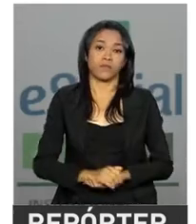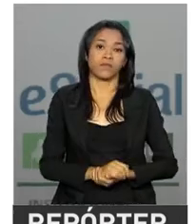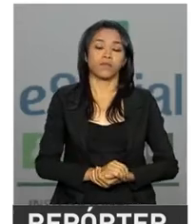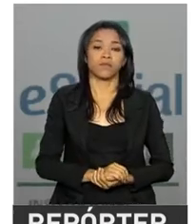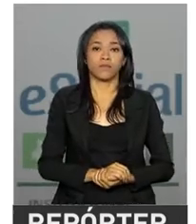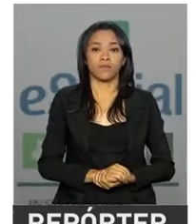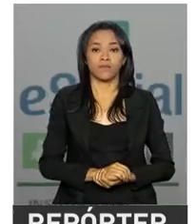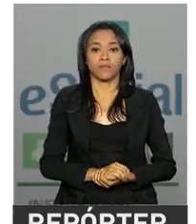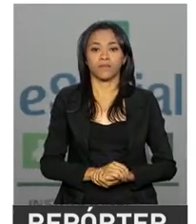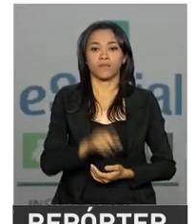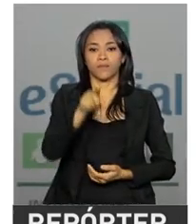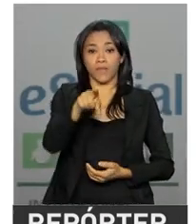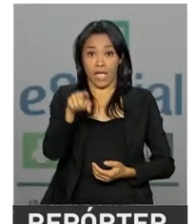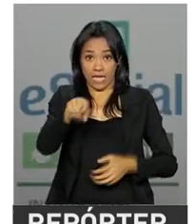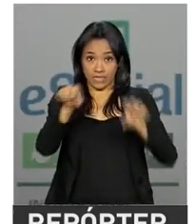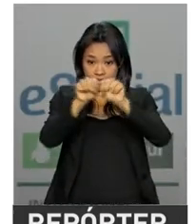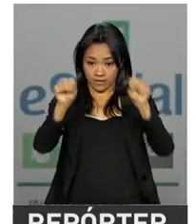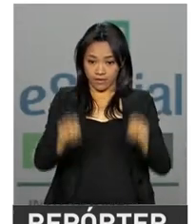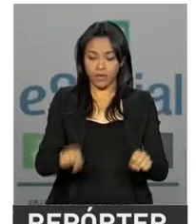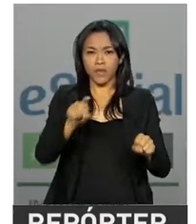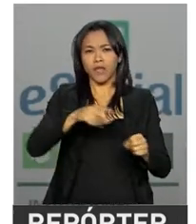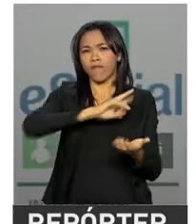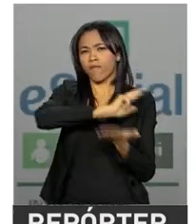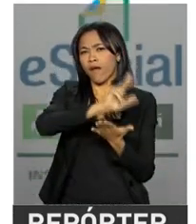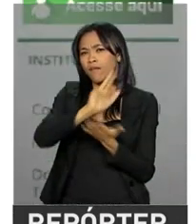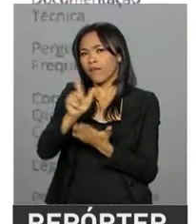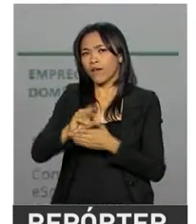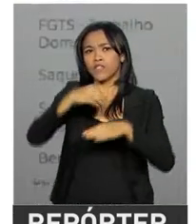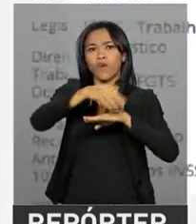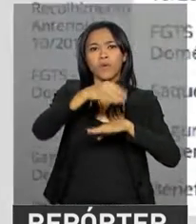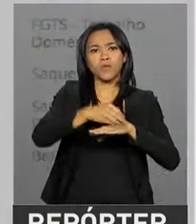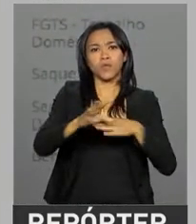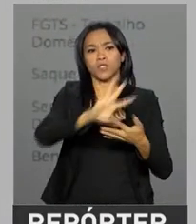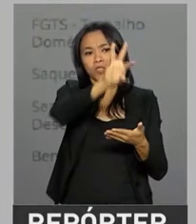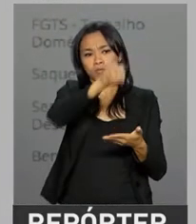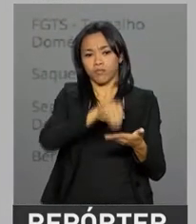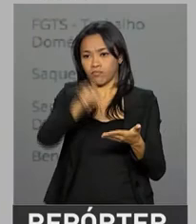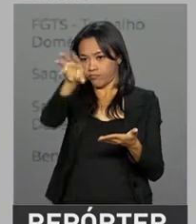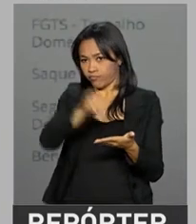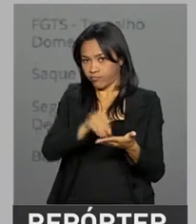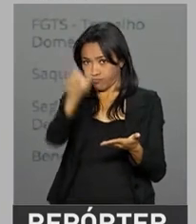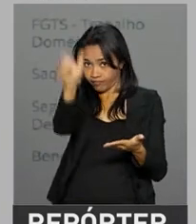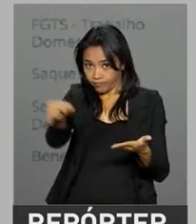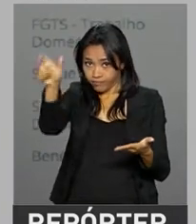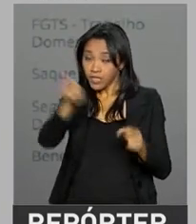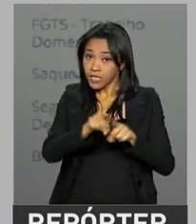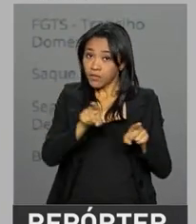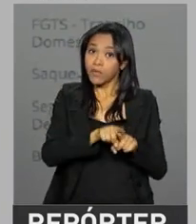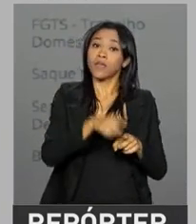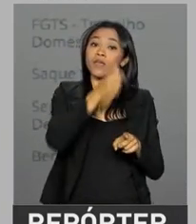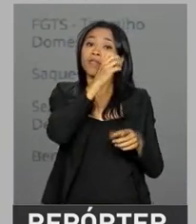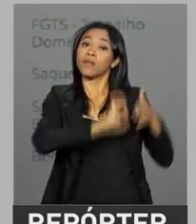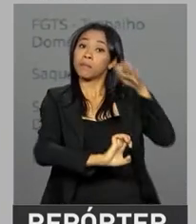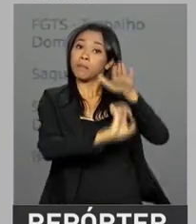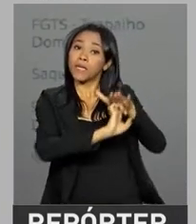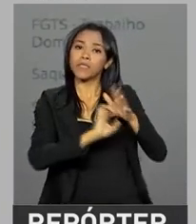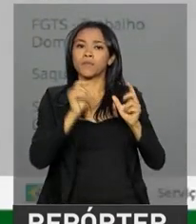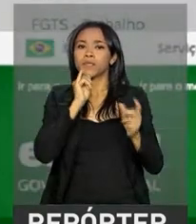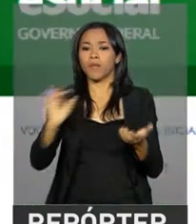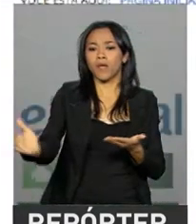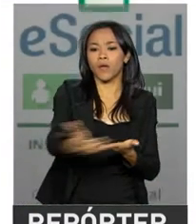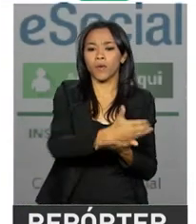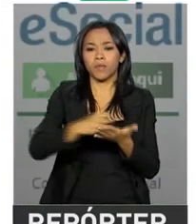uma plataforma que reúne informações do trabalhador e obrigações do empregador com o governo como recolhimento de impostos